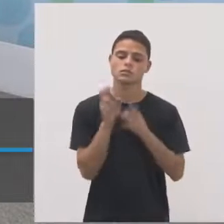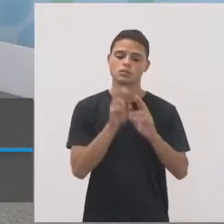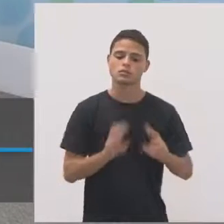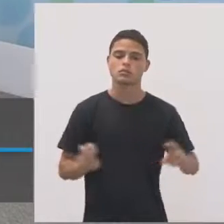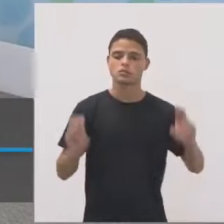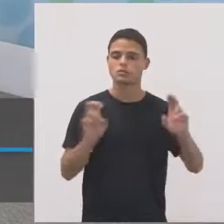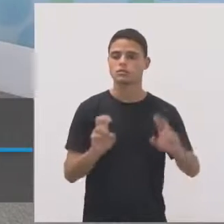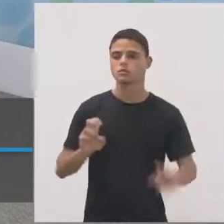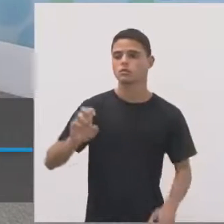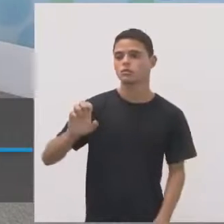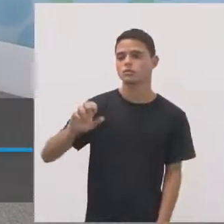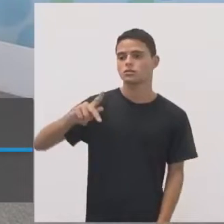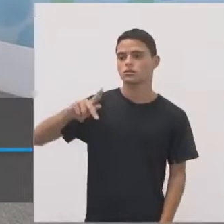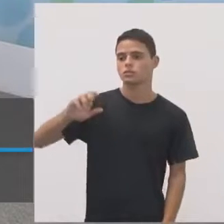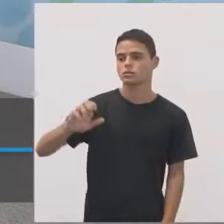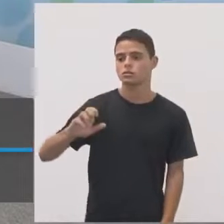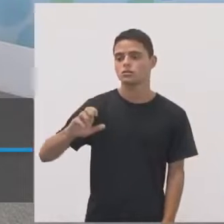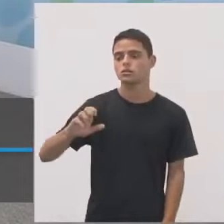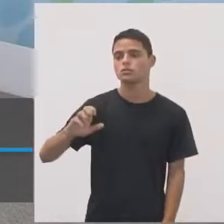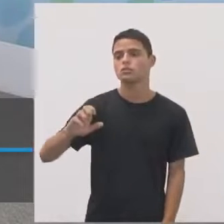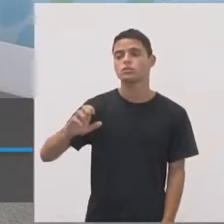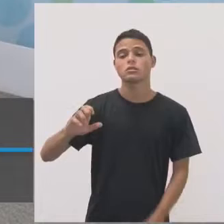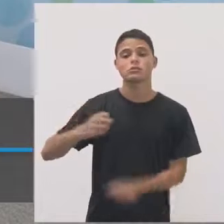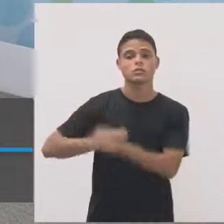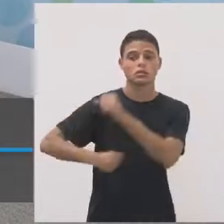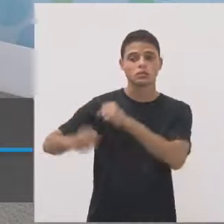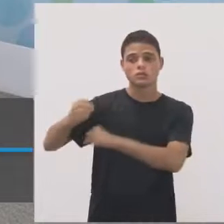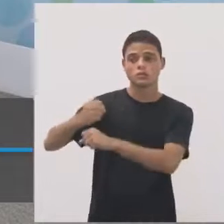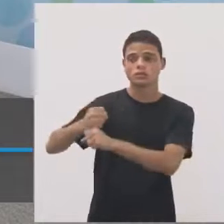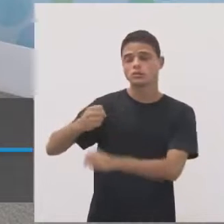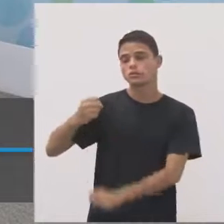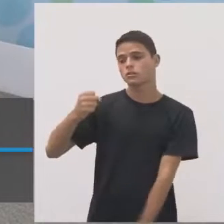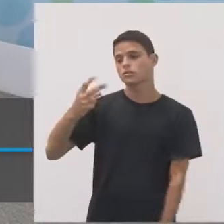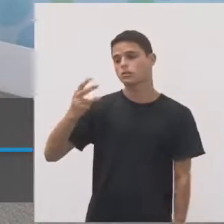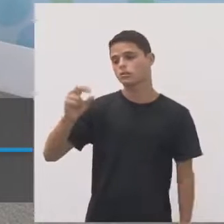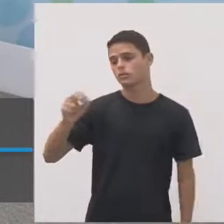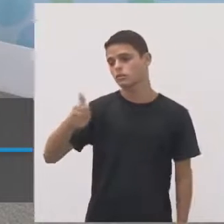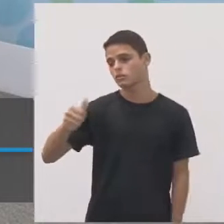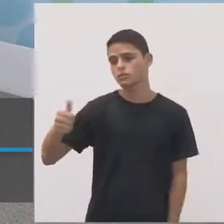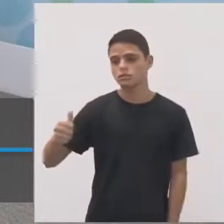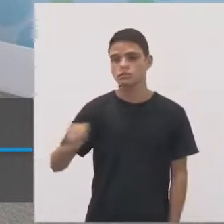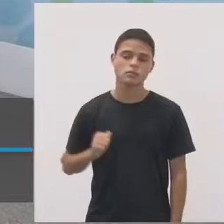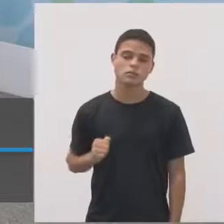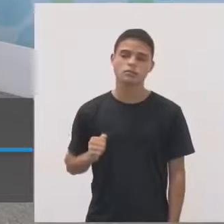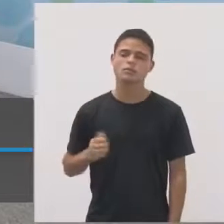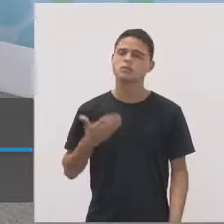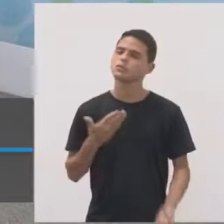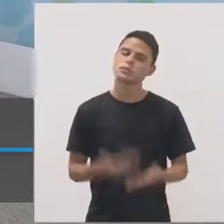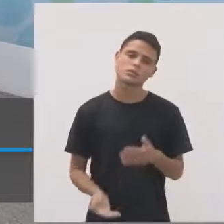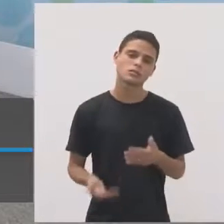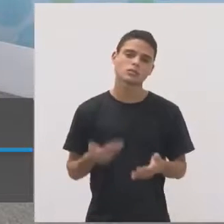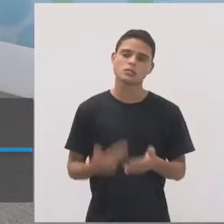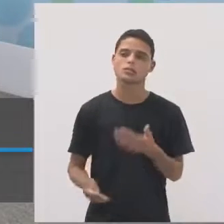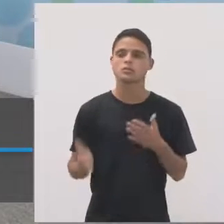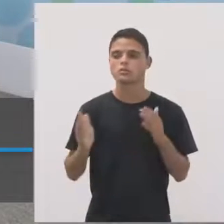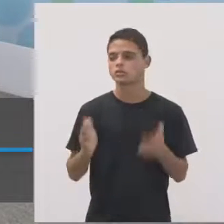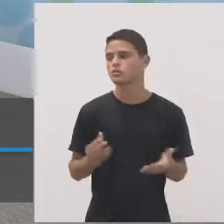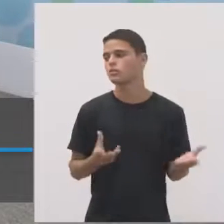o notebook da Apple desde 2011. Então, ele já perdeu bastante suporte de aplicativos. Então, por exemplo,